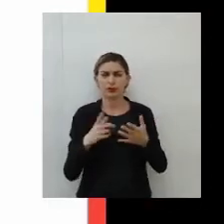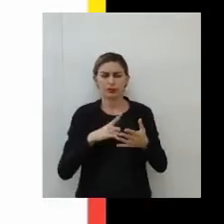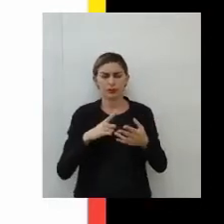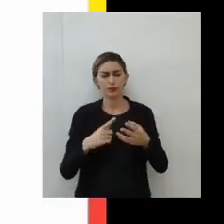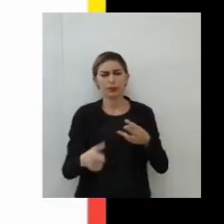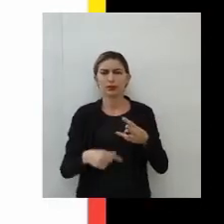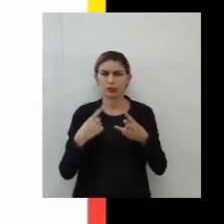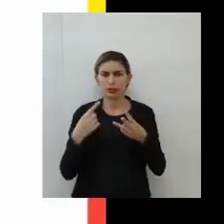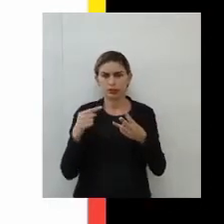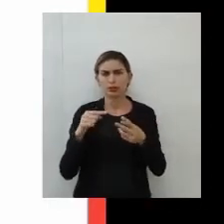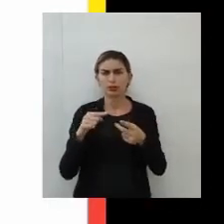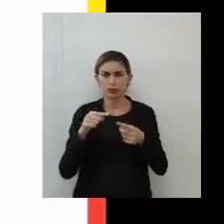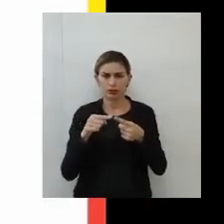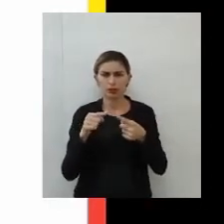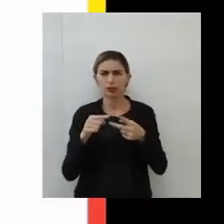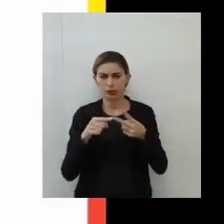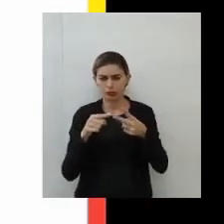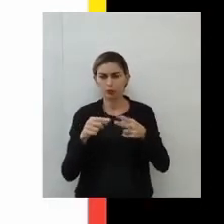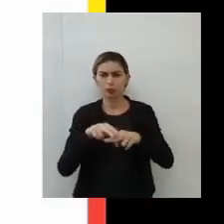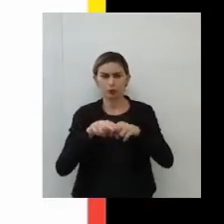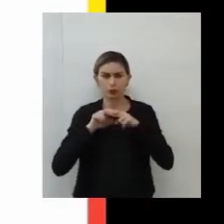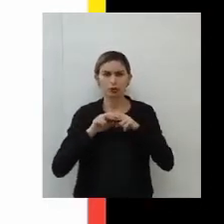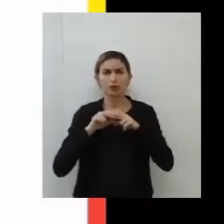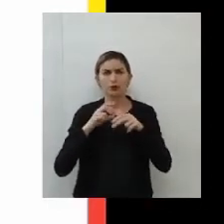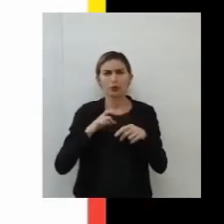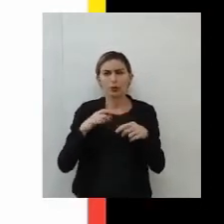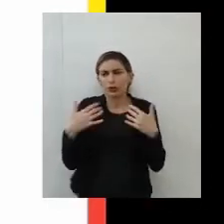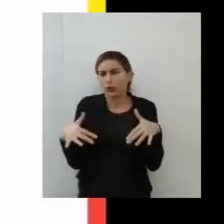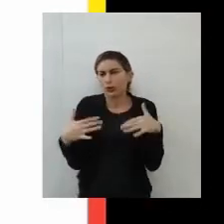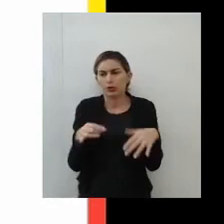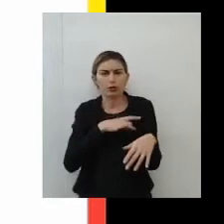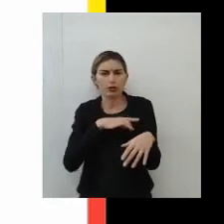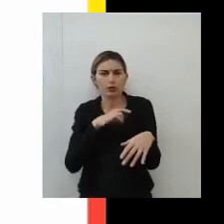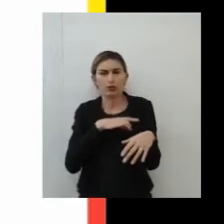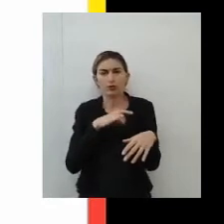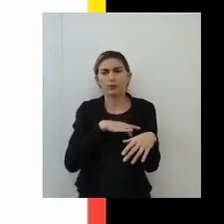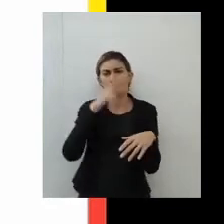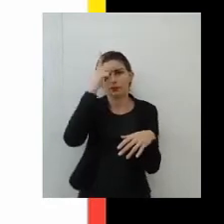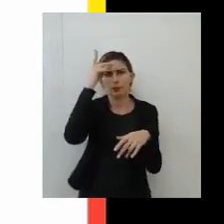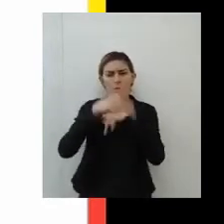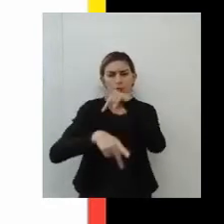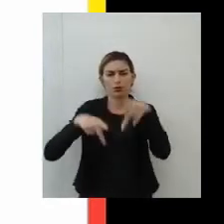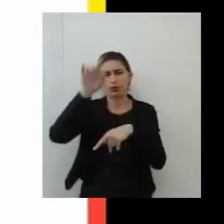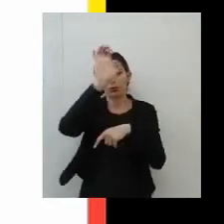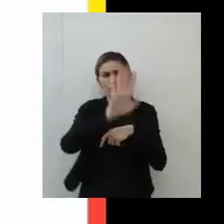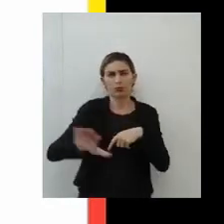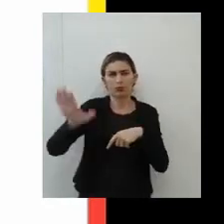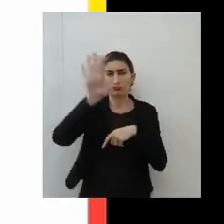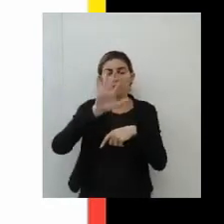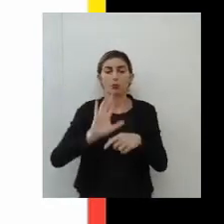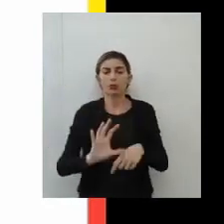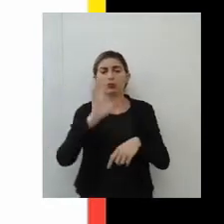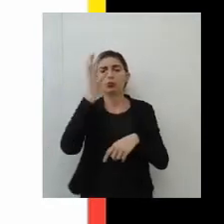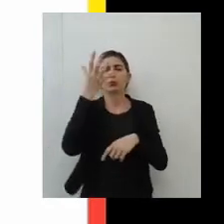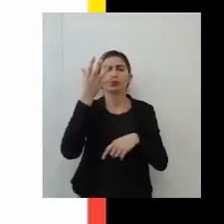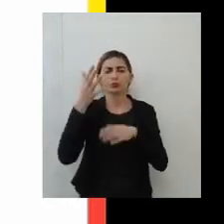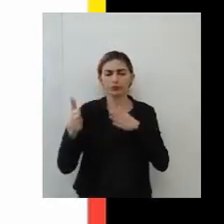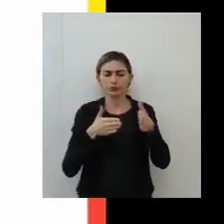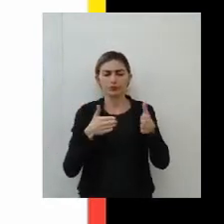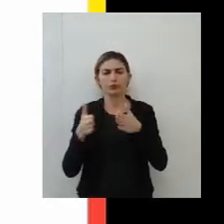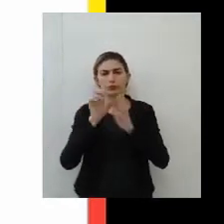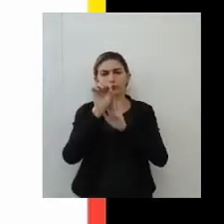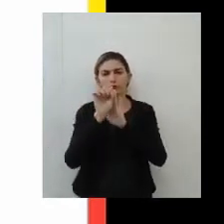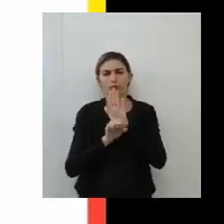segunda consequência, o temor e o medo da população europeia. Isso vai acontecer principalmente entre